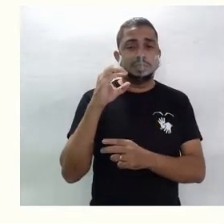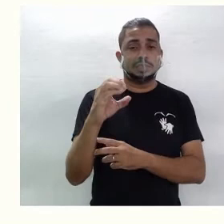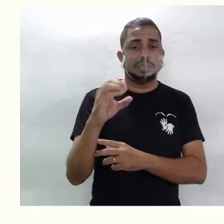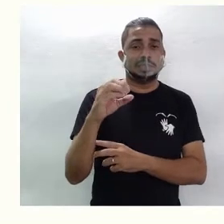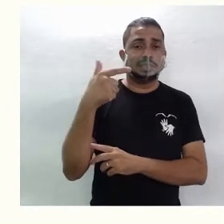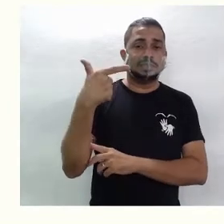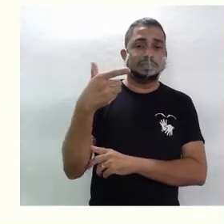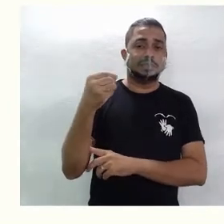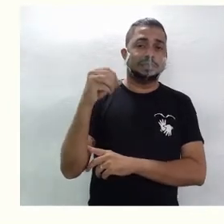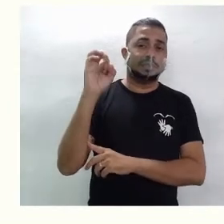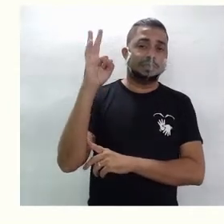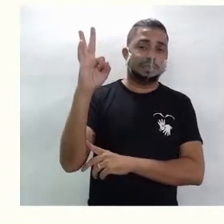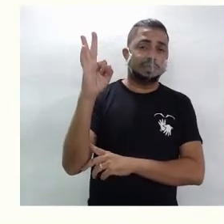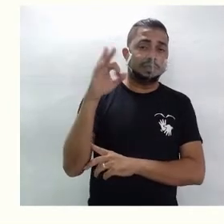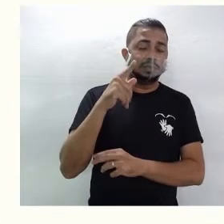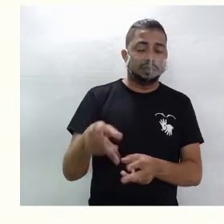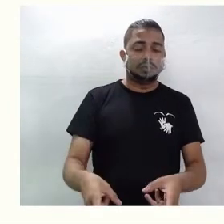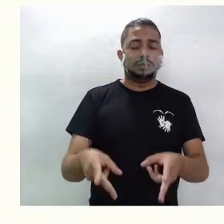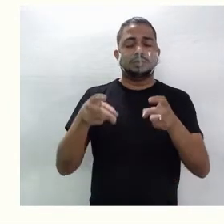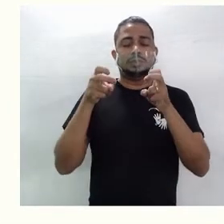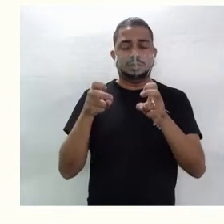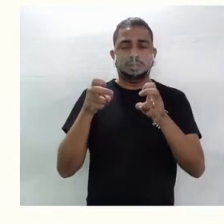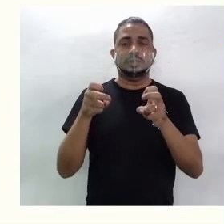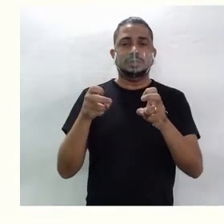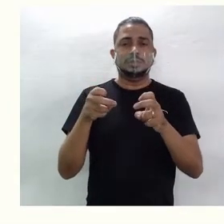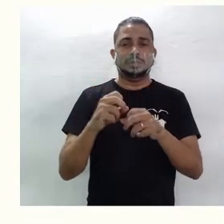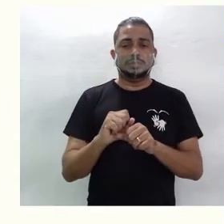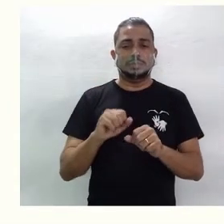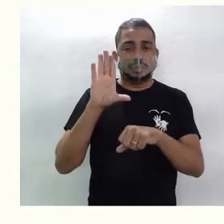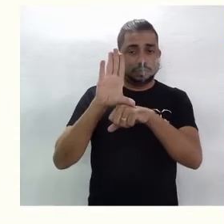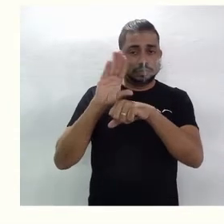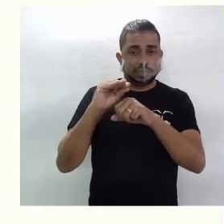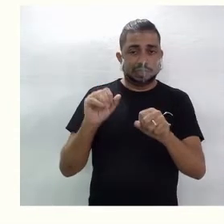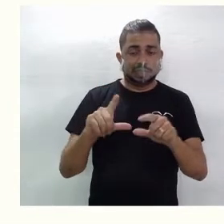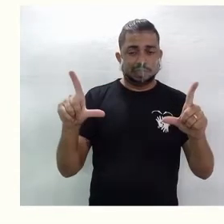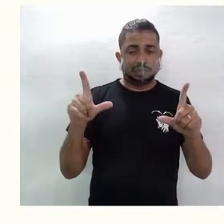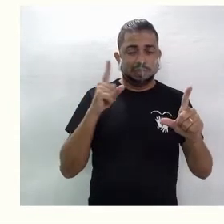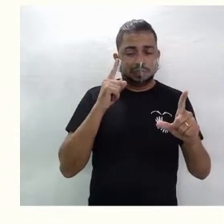20 graus, tá? Então, se você observar, der print na tela e observar a